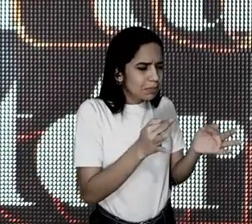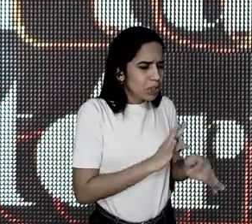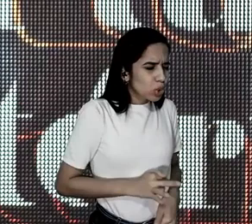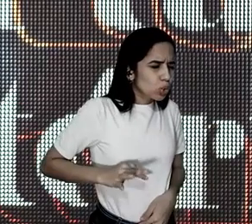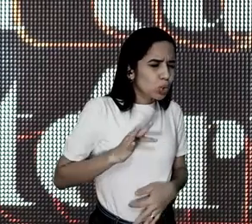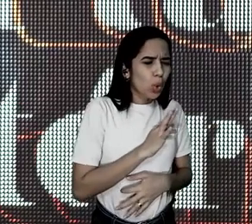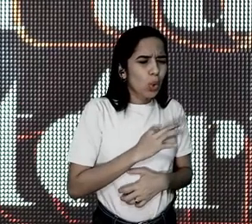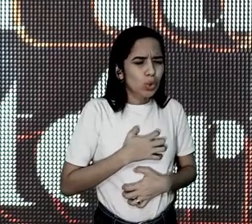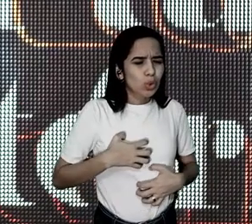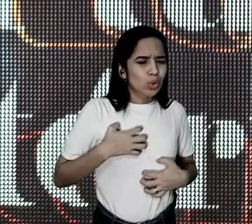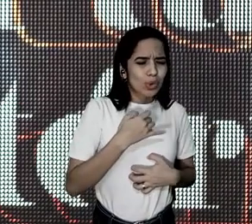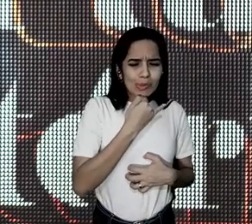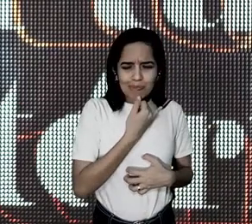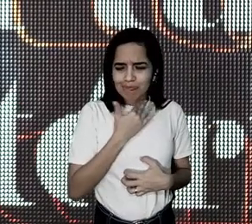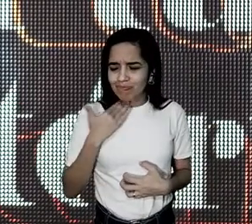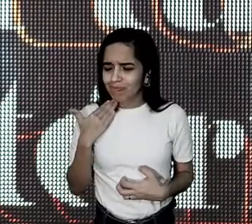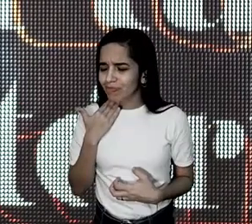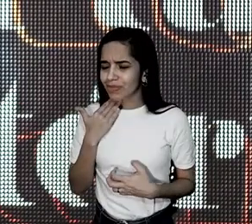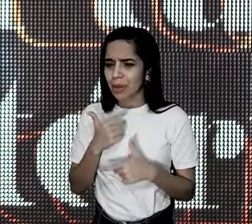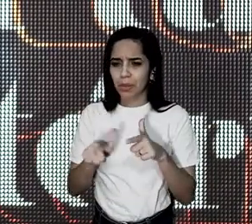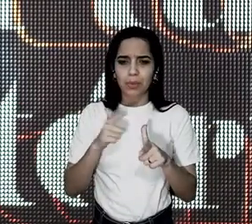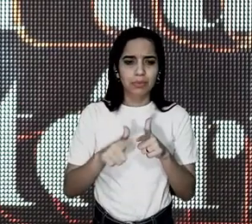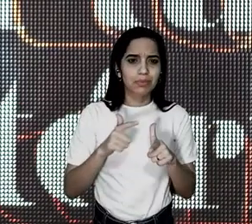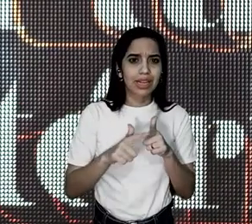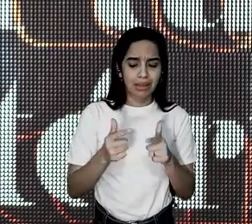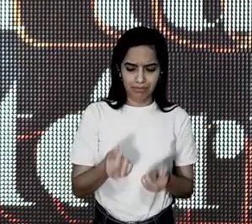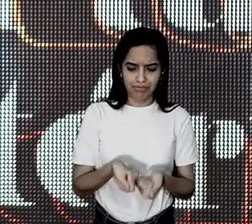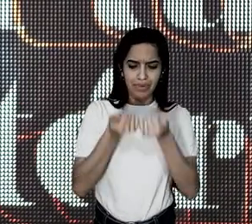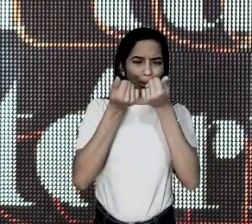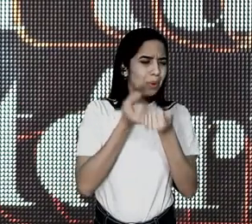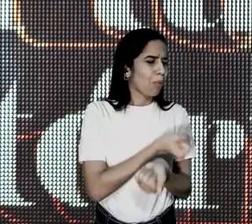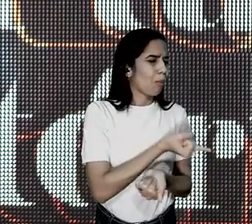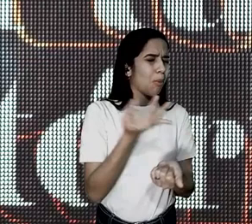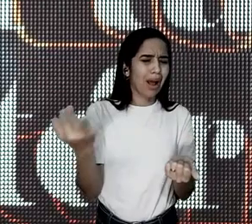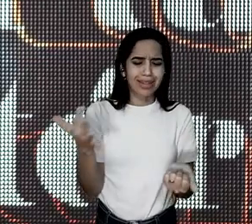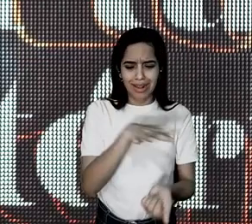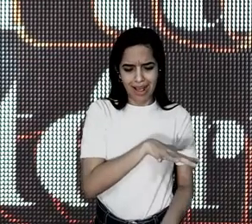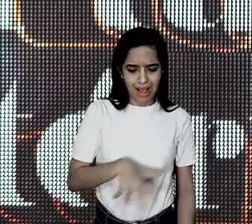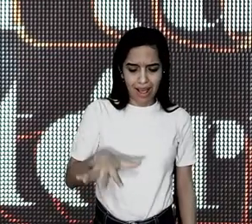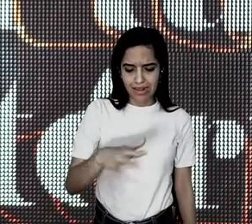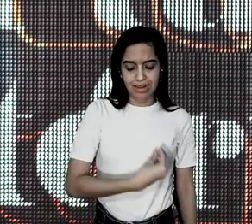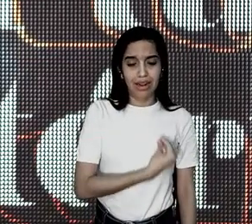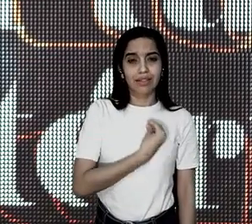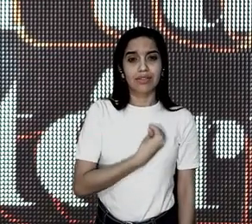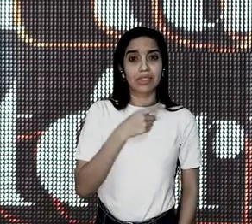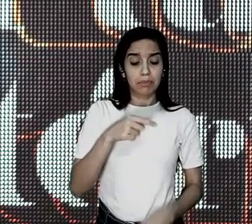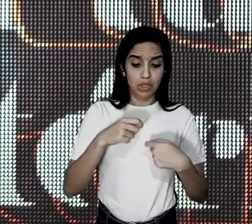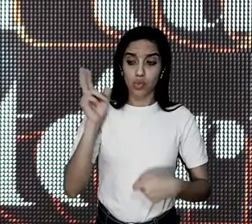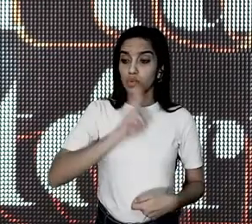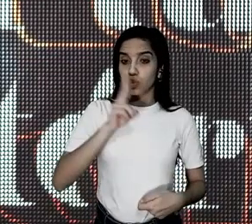dor, o luto, o sofrimento, a crise, a dificuldade financeira e tantas outras áreas da sua vida que precisam de um